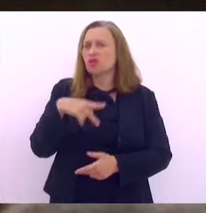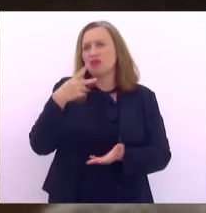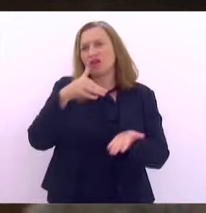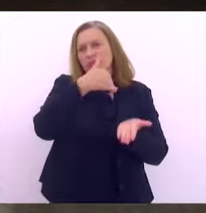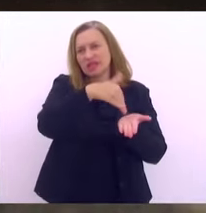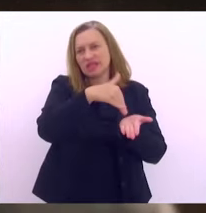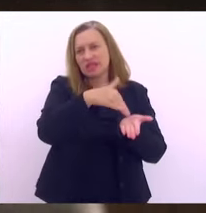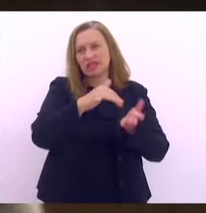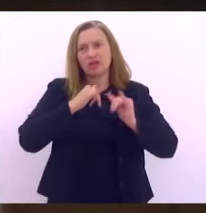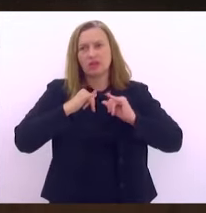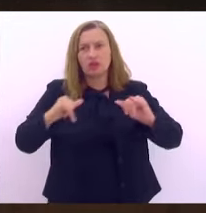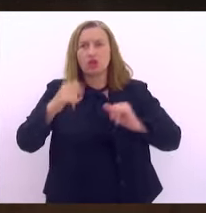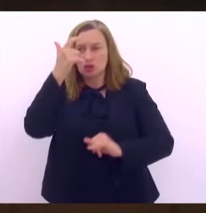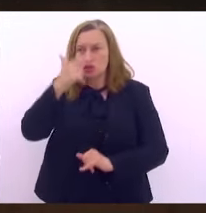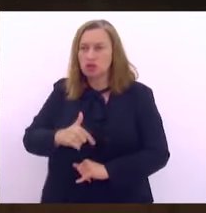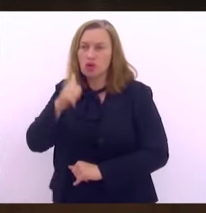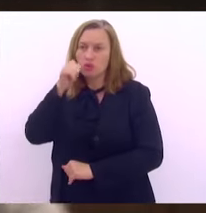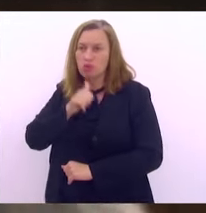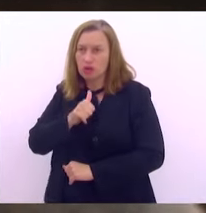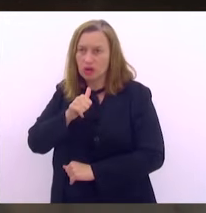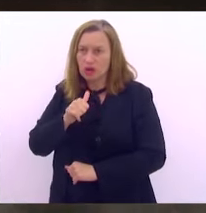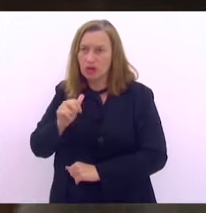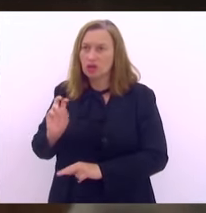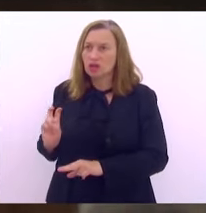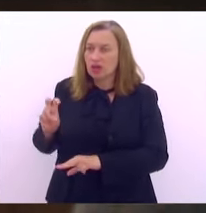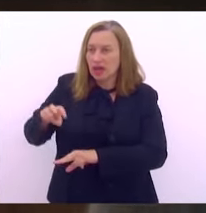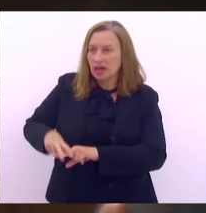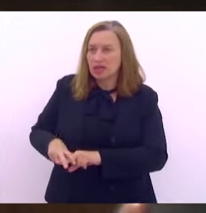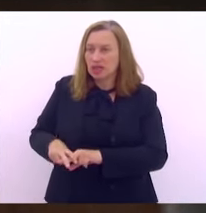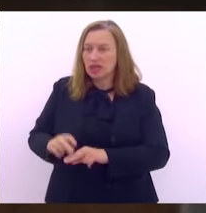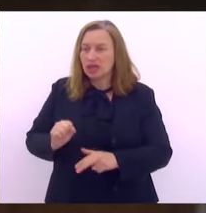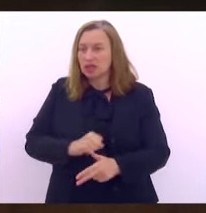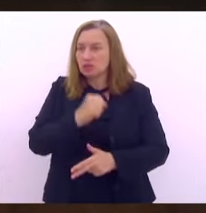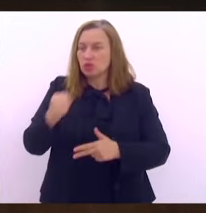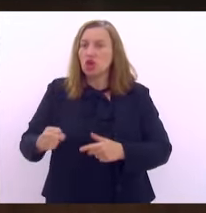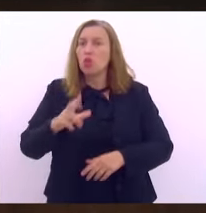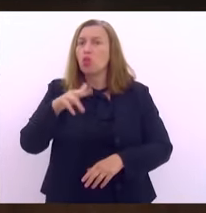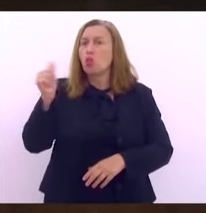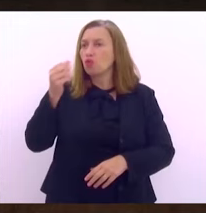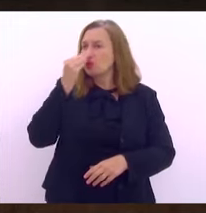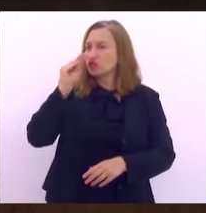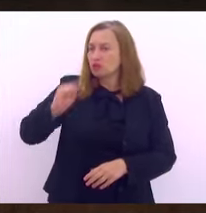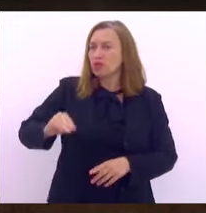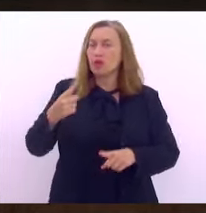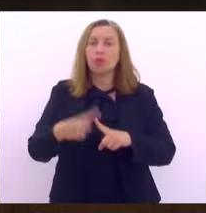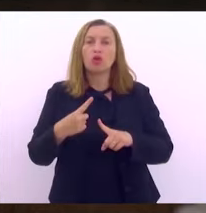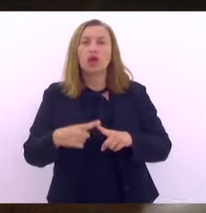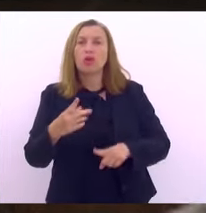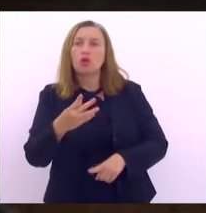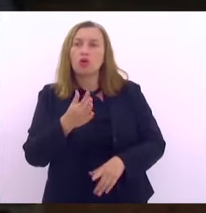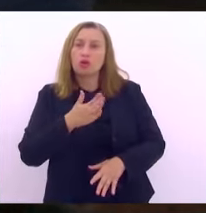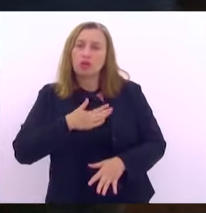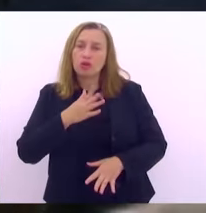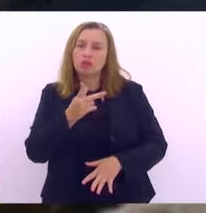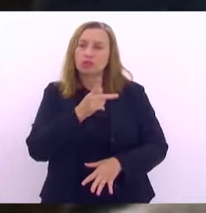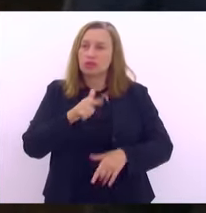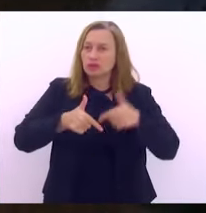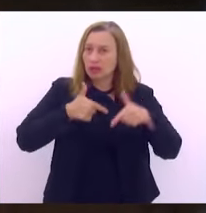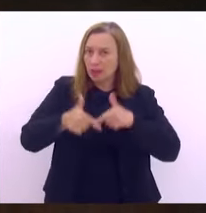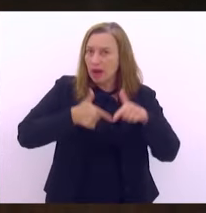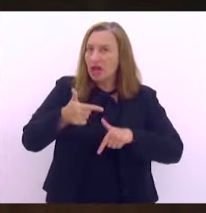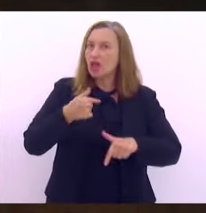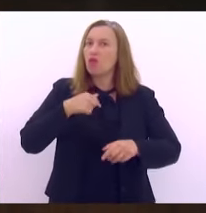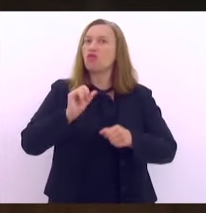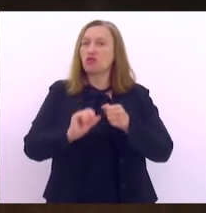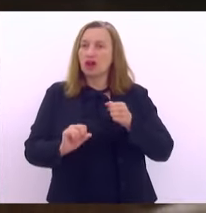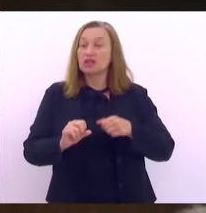secretária. Sou mulher, estou numa cadeira de poder e nunca fui maltratada. Porque o meu trabalho eu faço. Então,